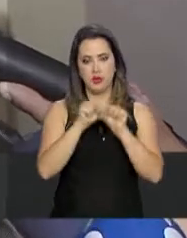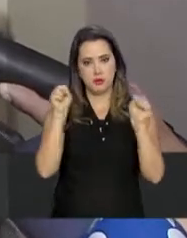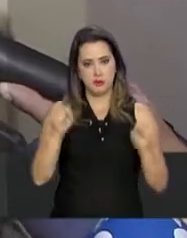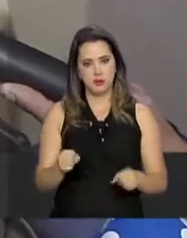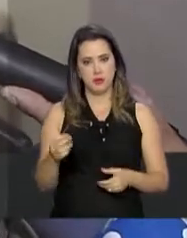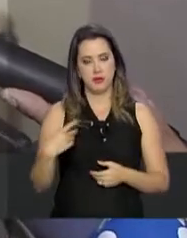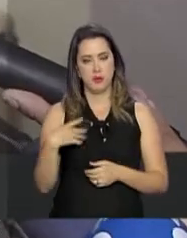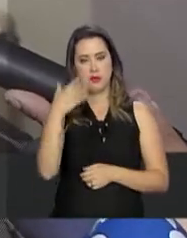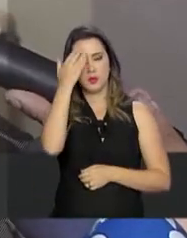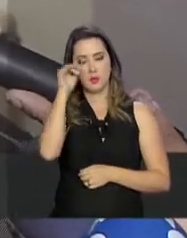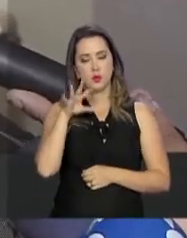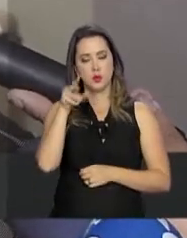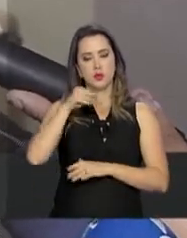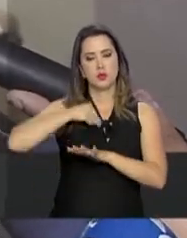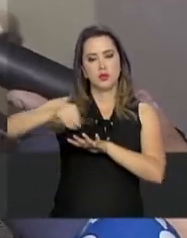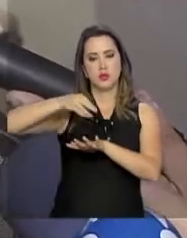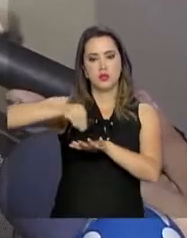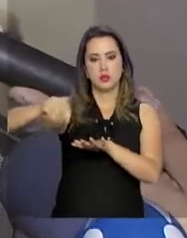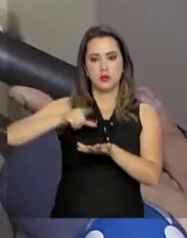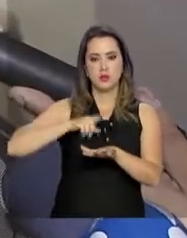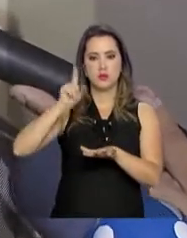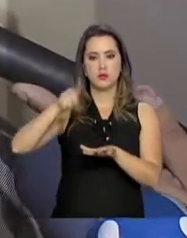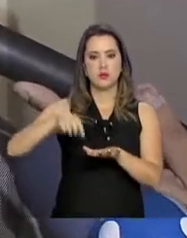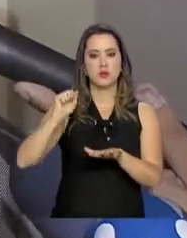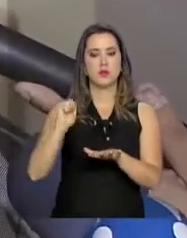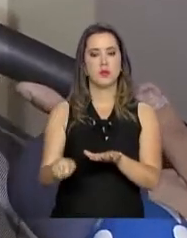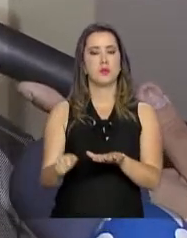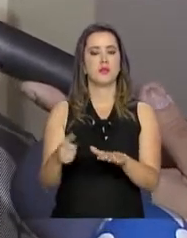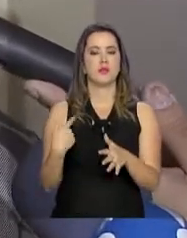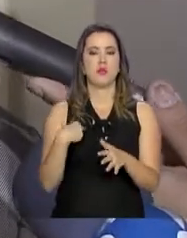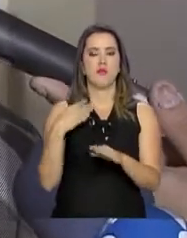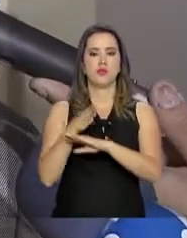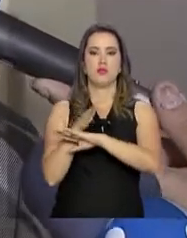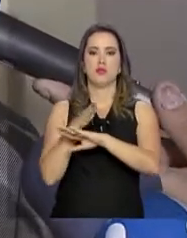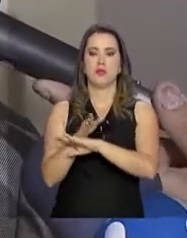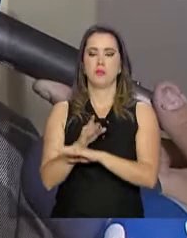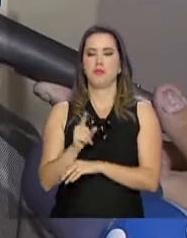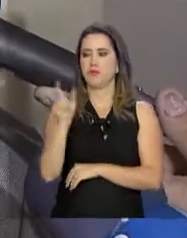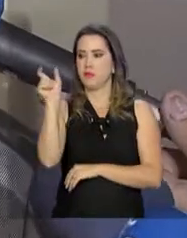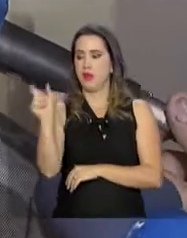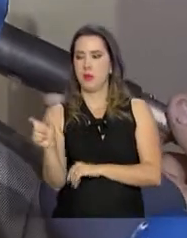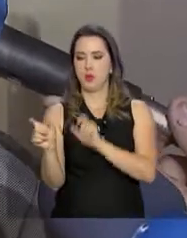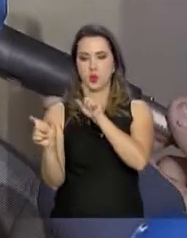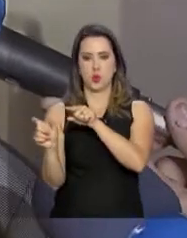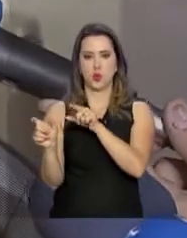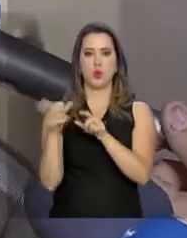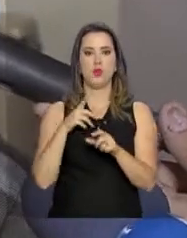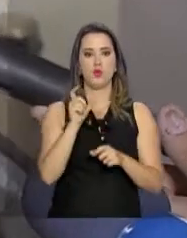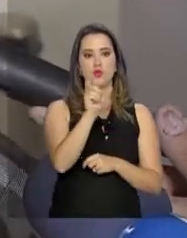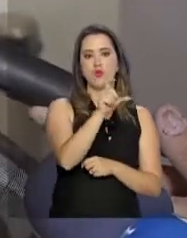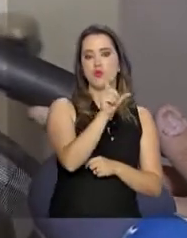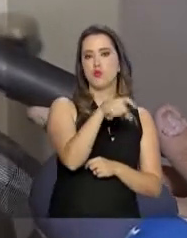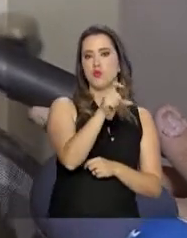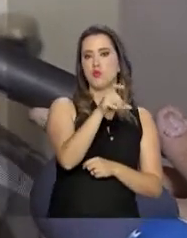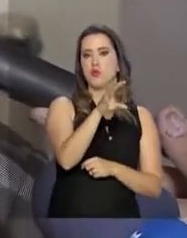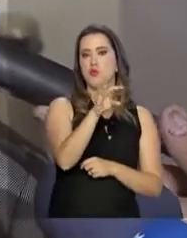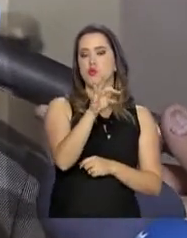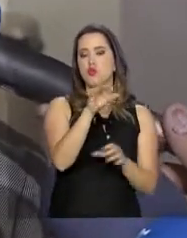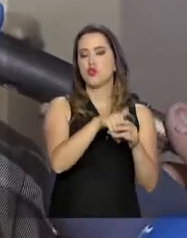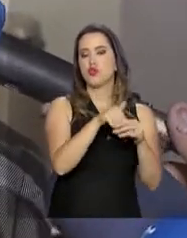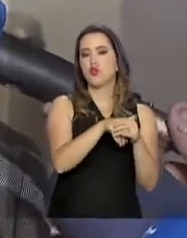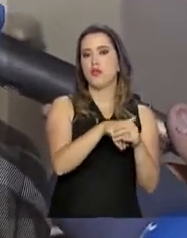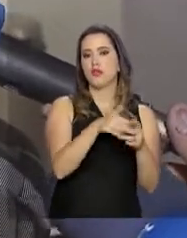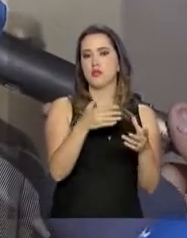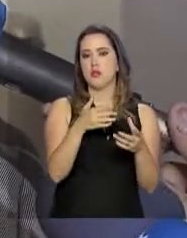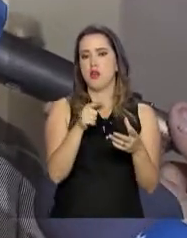todas as bases de dados que são impossíveis de acessar por exemplo se um desaparecido tirou um título eleitoral vamos saber se um